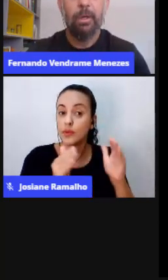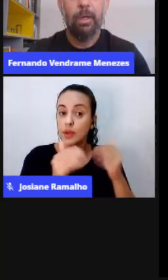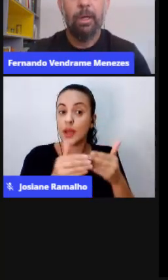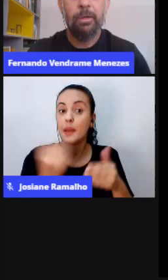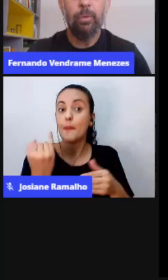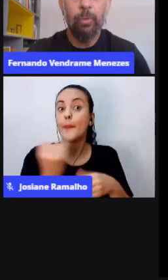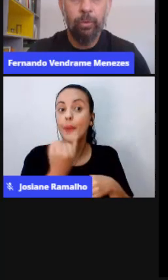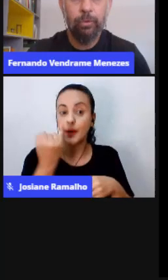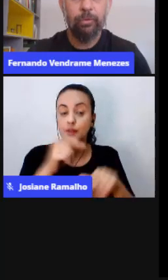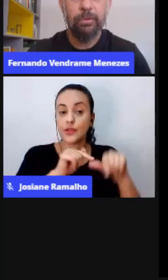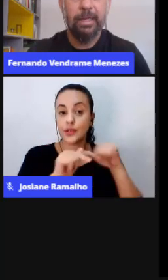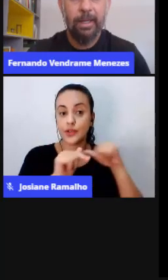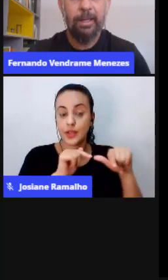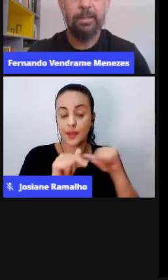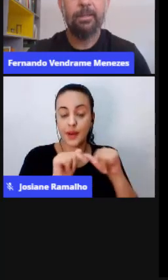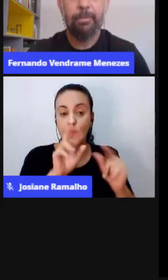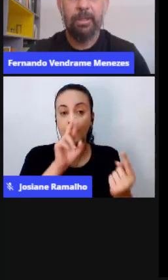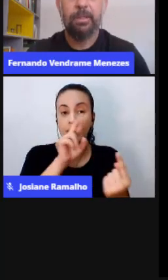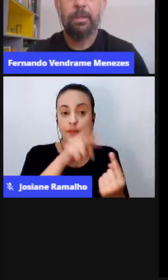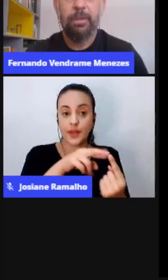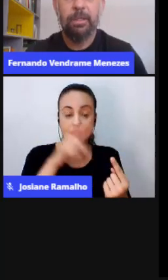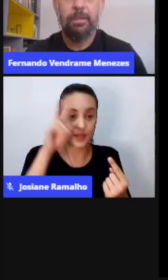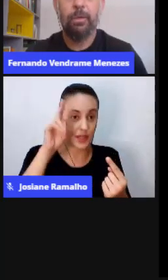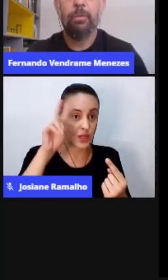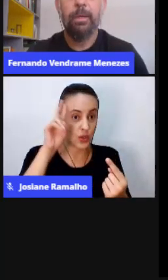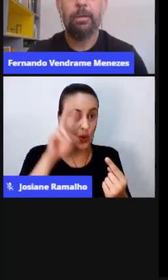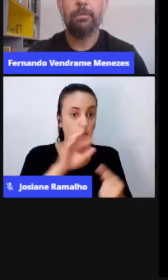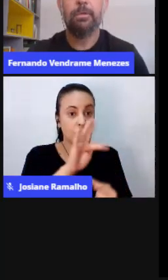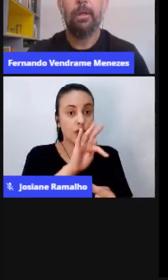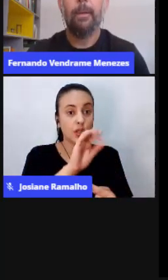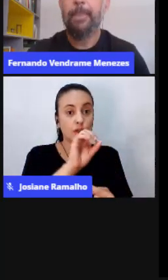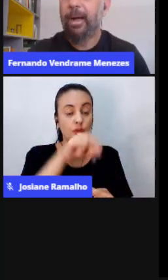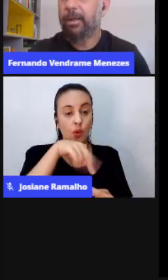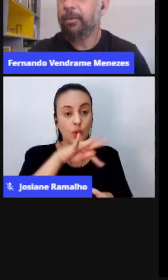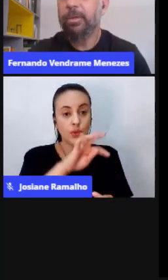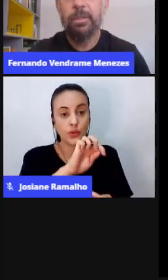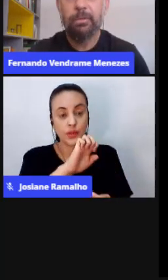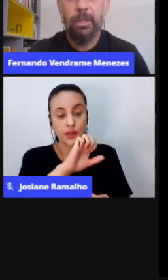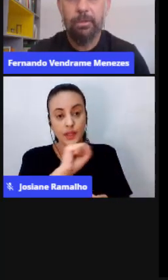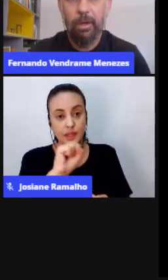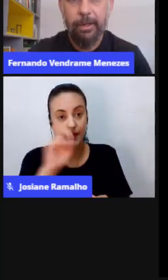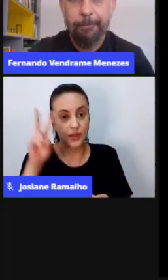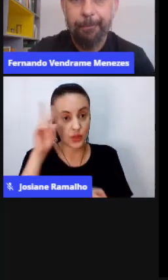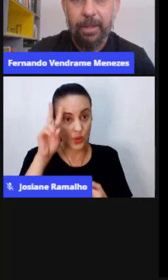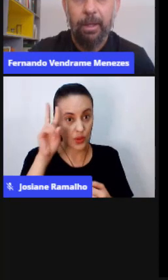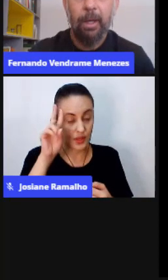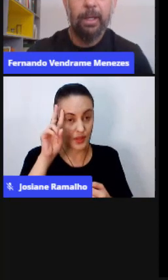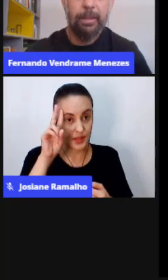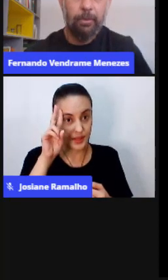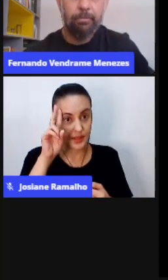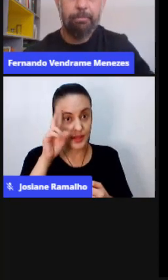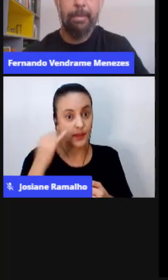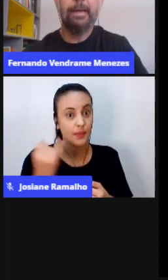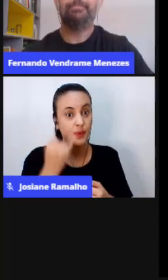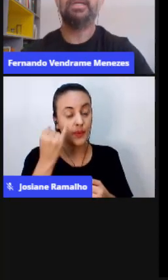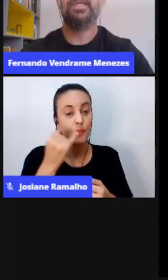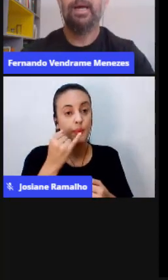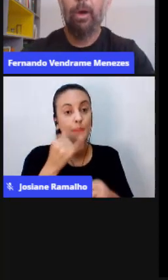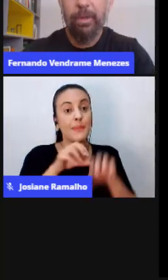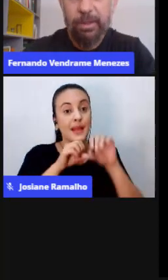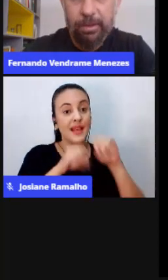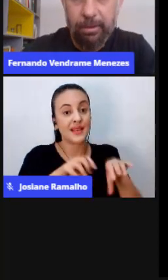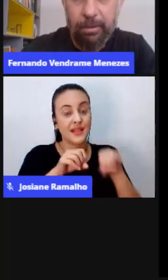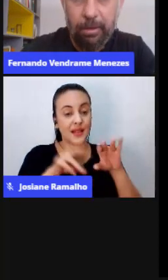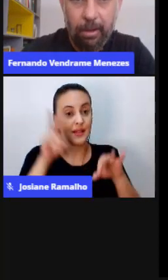históricos, e do uso da análise, da interpretação desses documentos para o ensino da história. Então, para